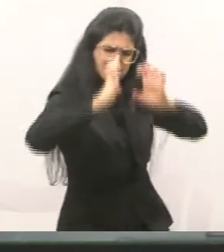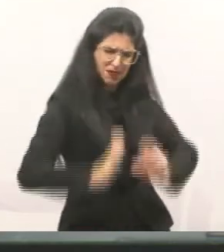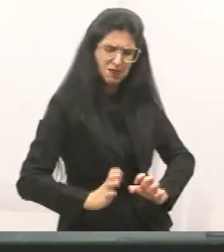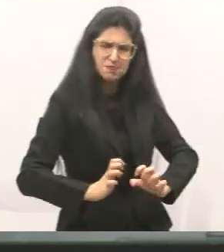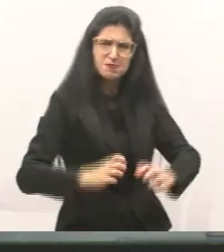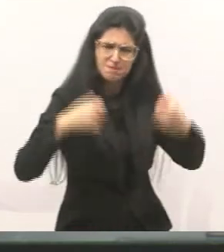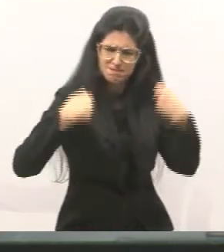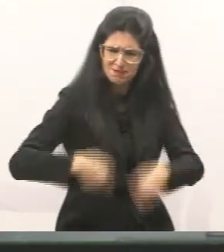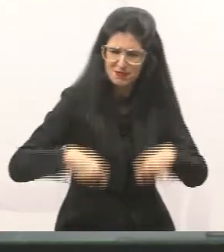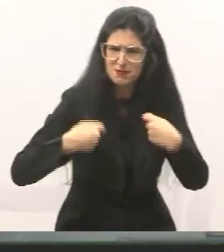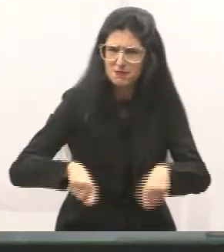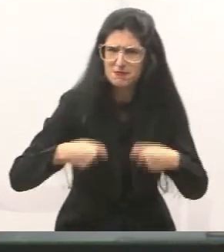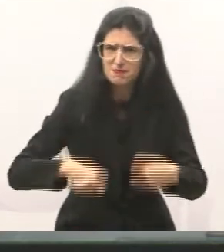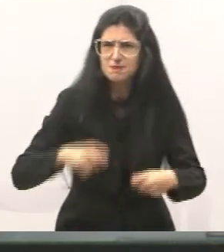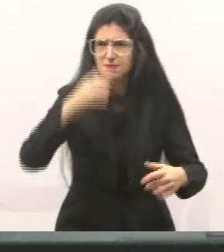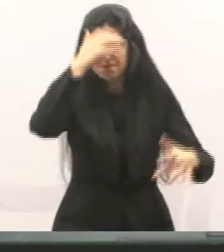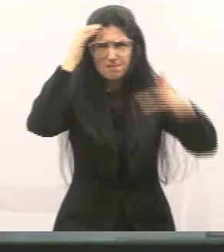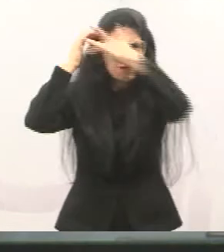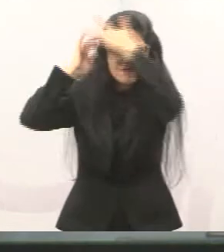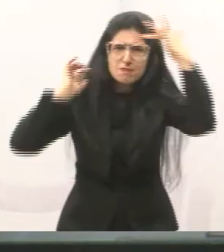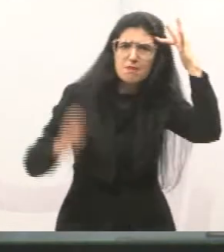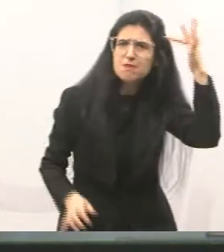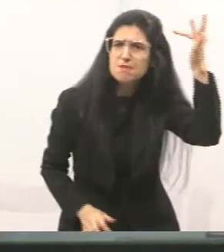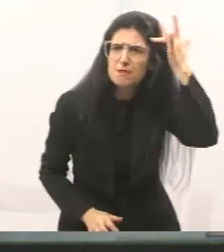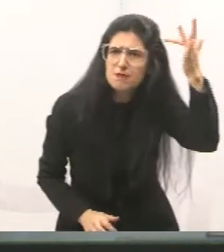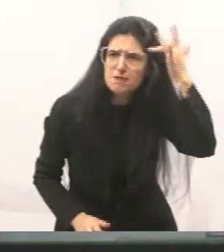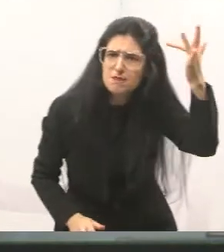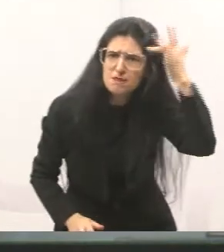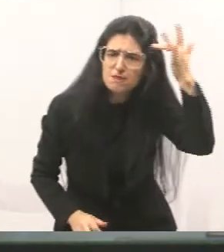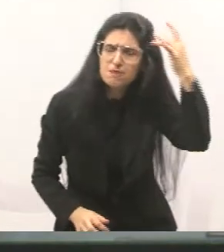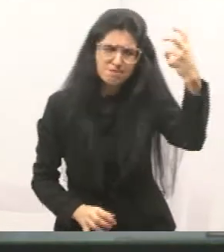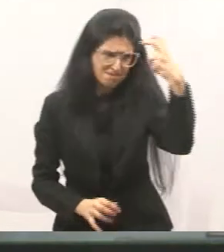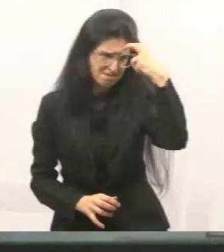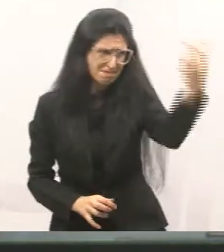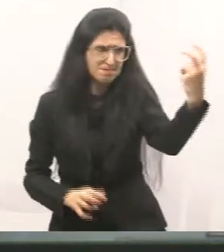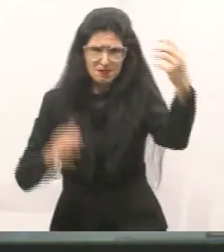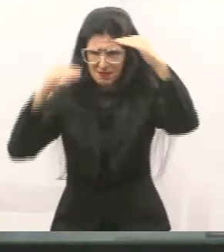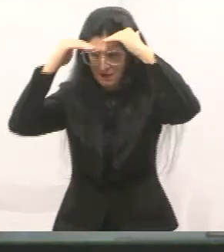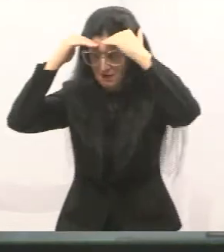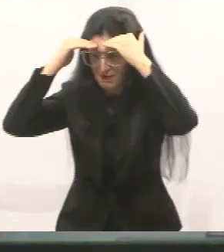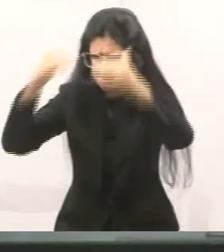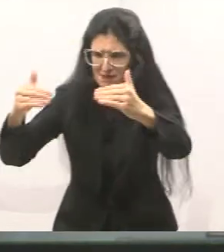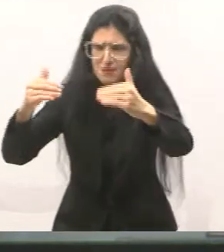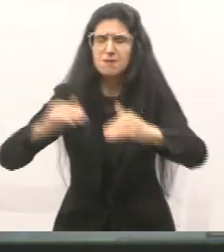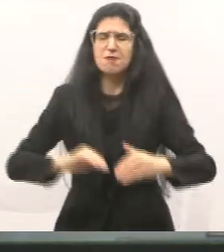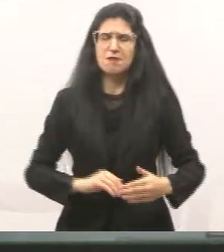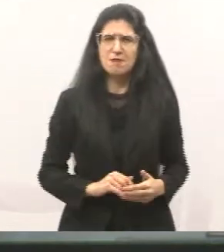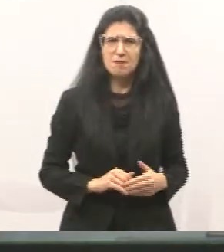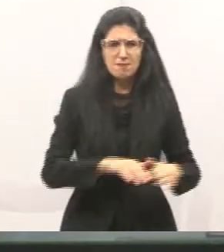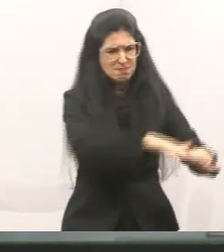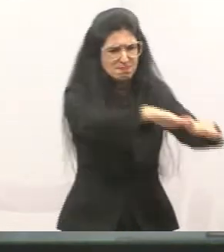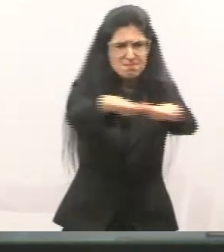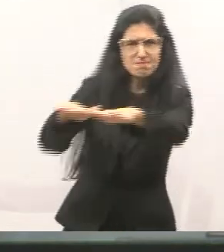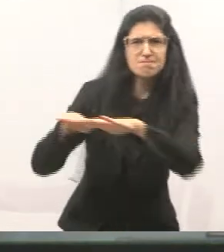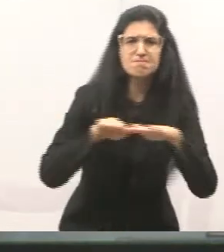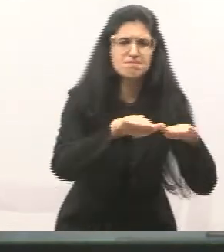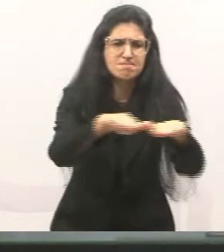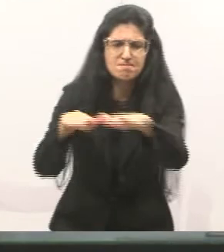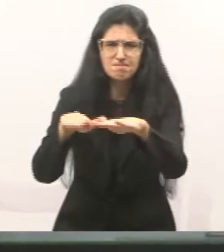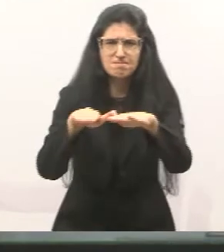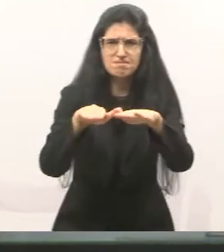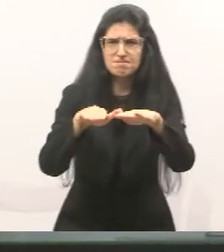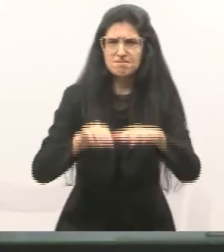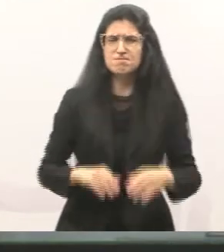Precisamos ser como seres racionais, respeitar e buscar dignidade de vida inerente a